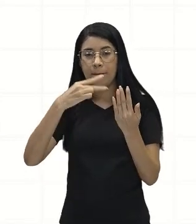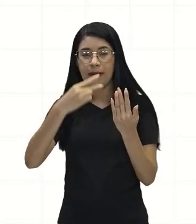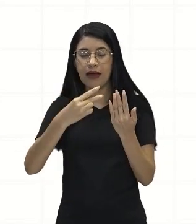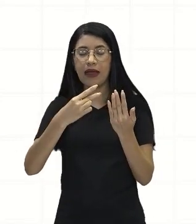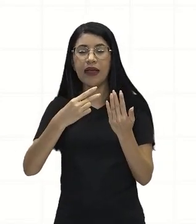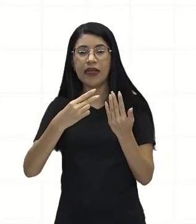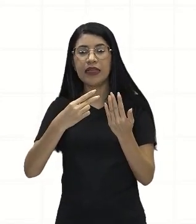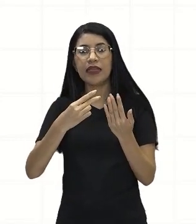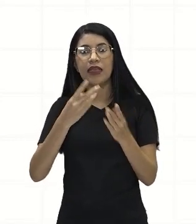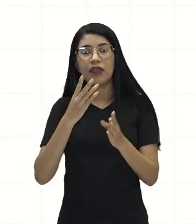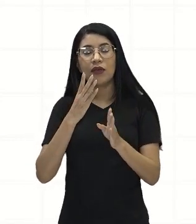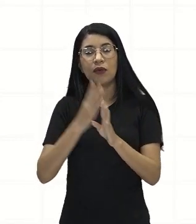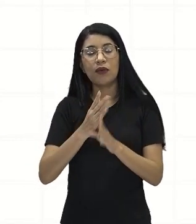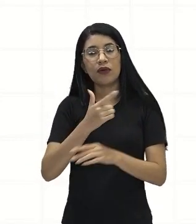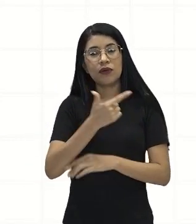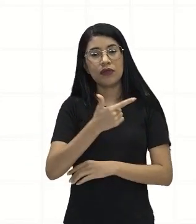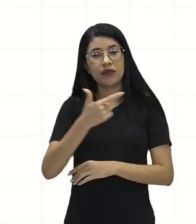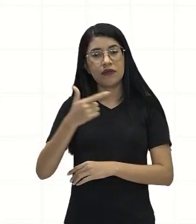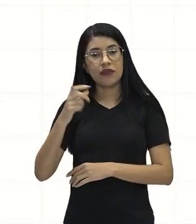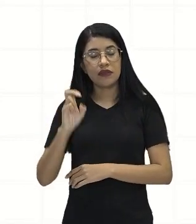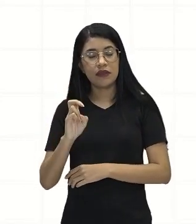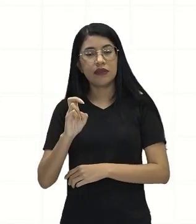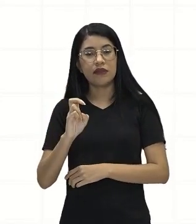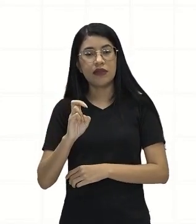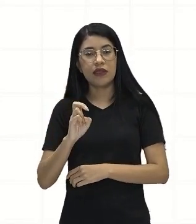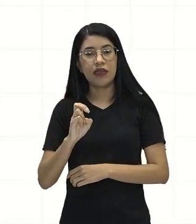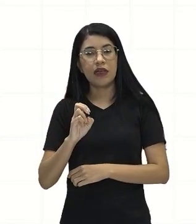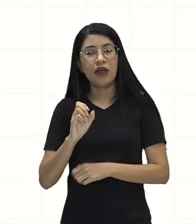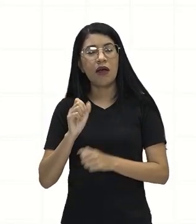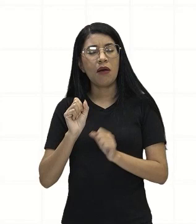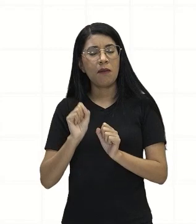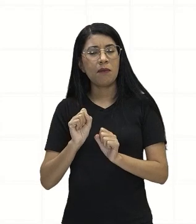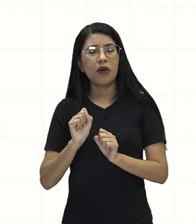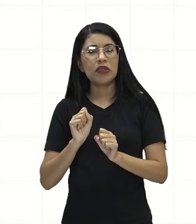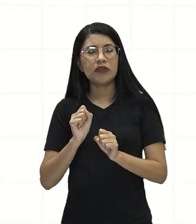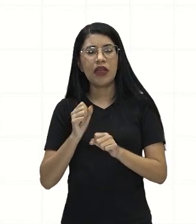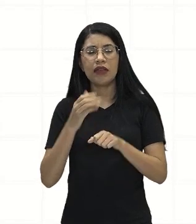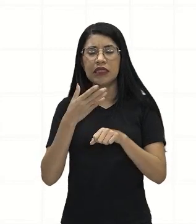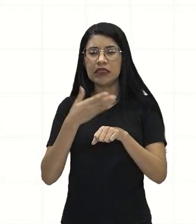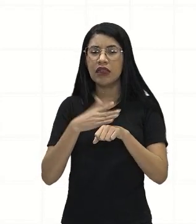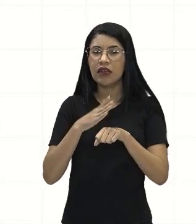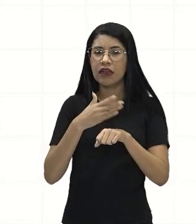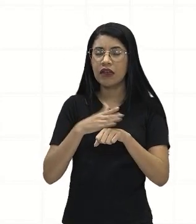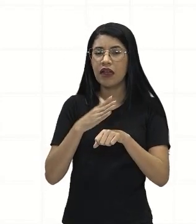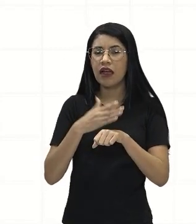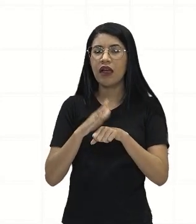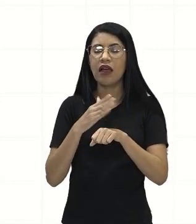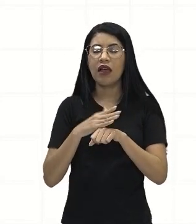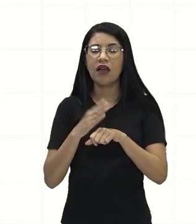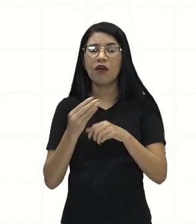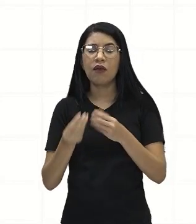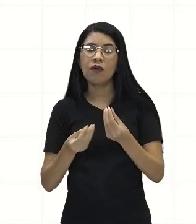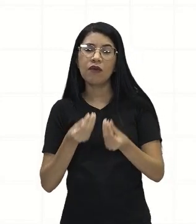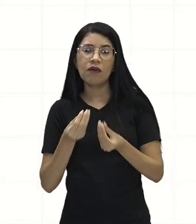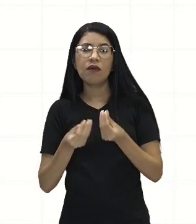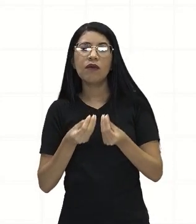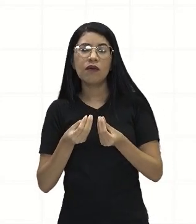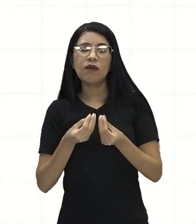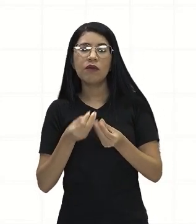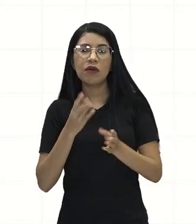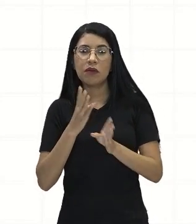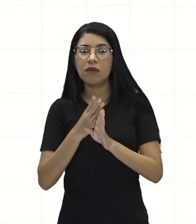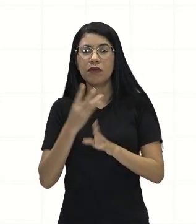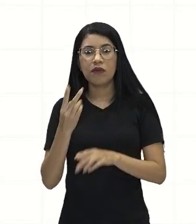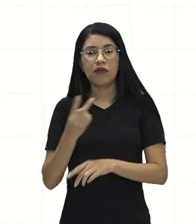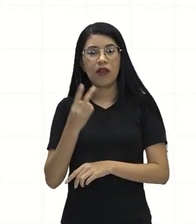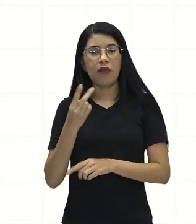dar 225? Você pode ir fazendo por tentativa, né? Por aproximação. Ó. Observe,